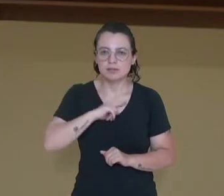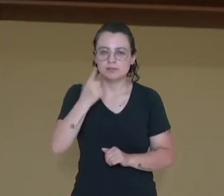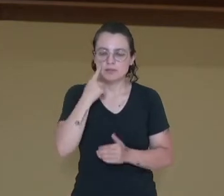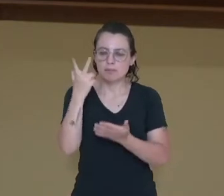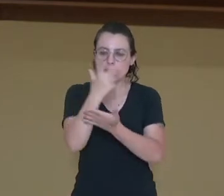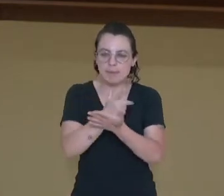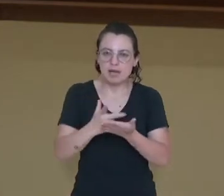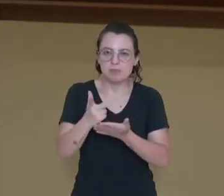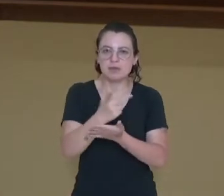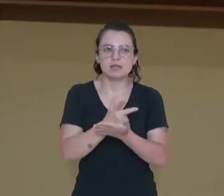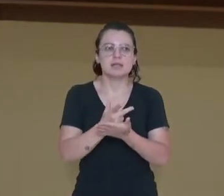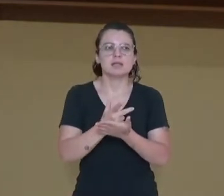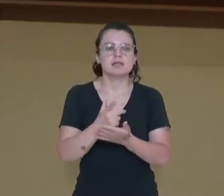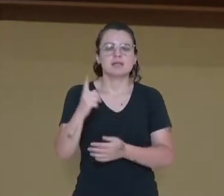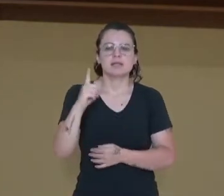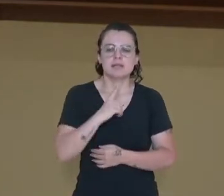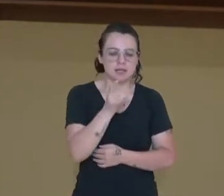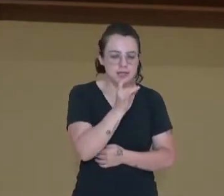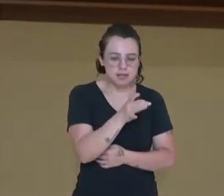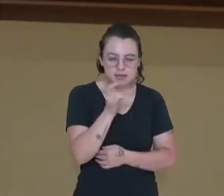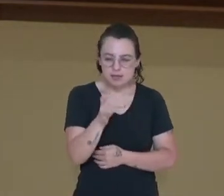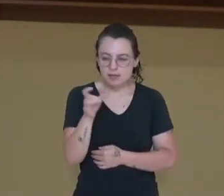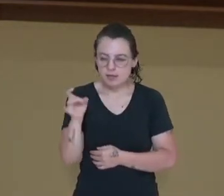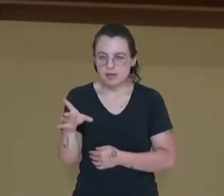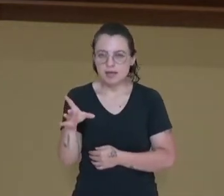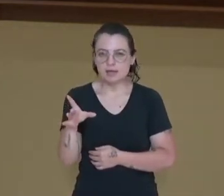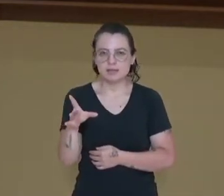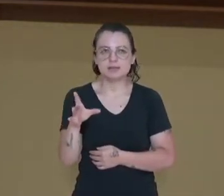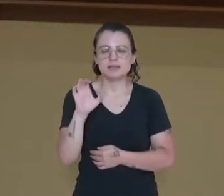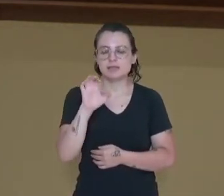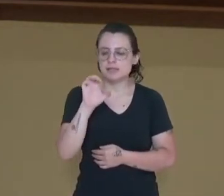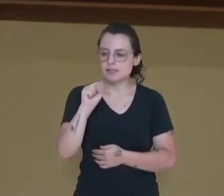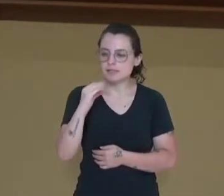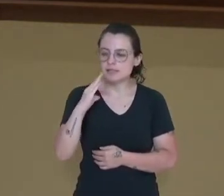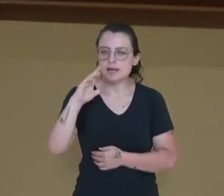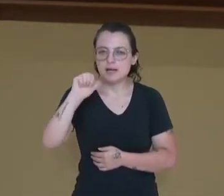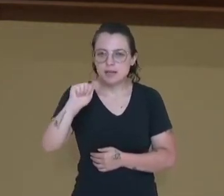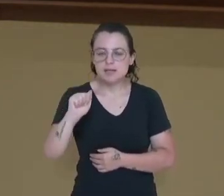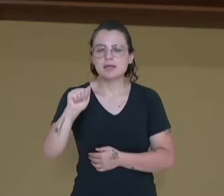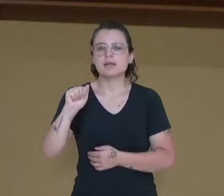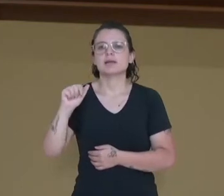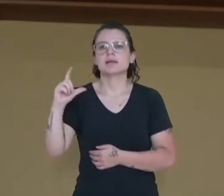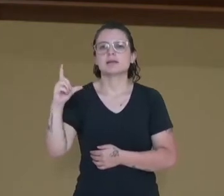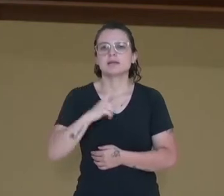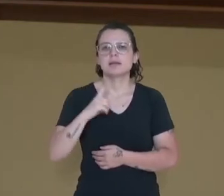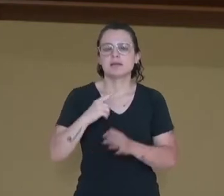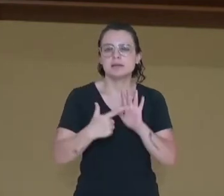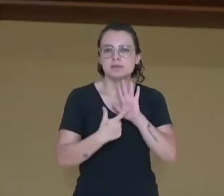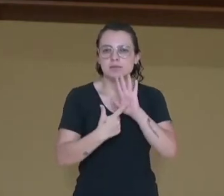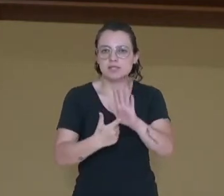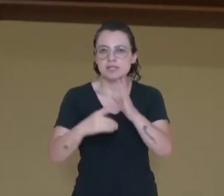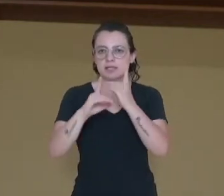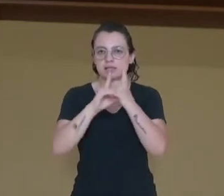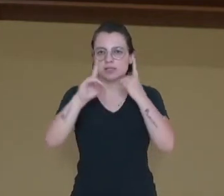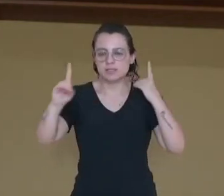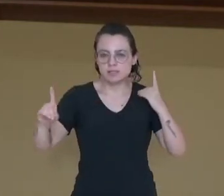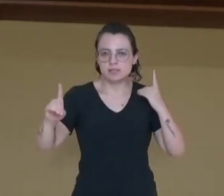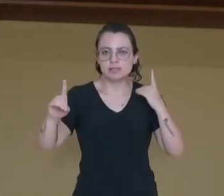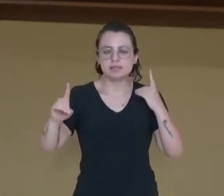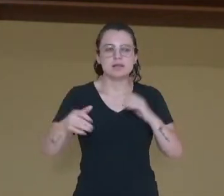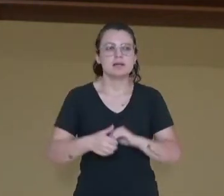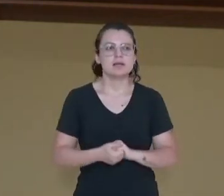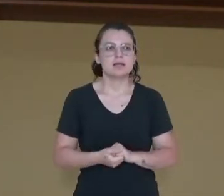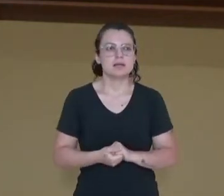gente vai ter que a escala estará mostrando a distância do mapa no